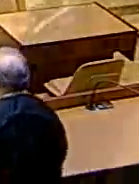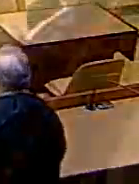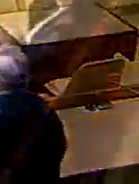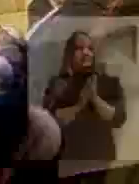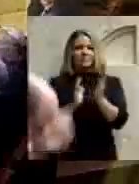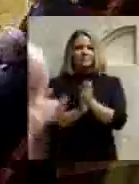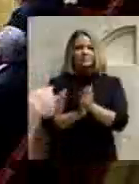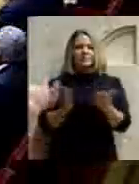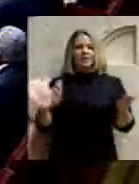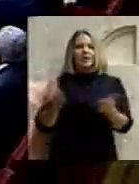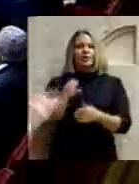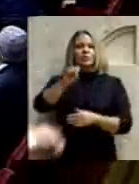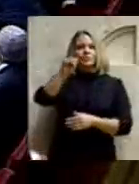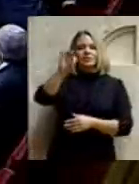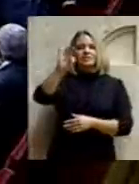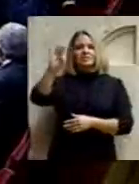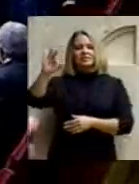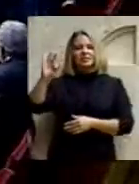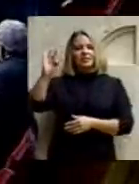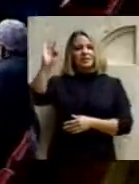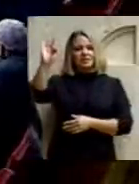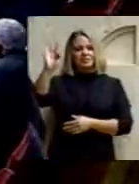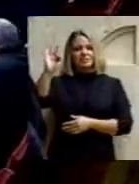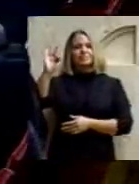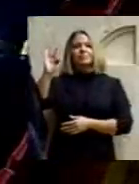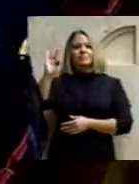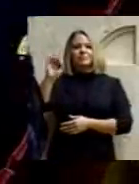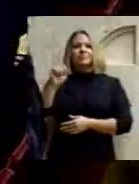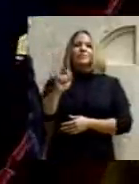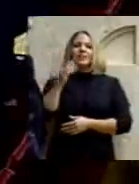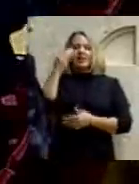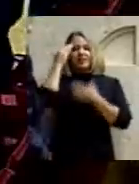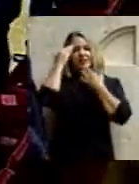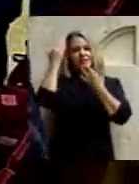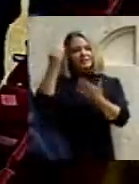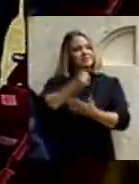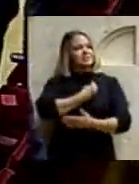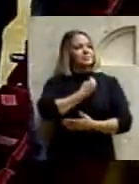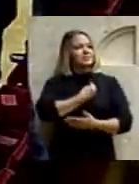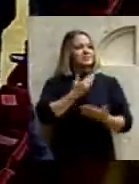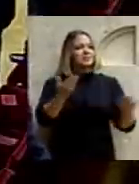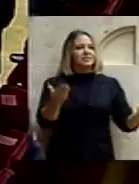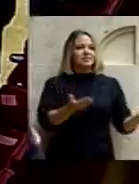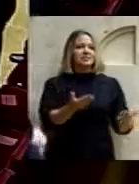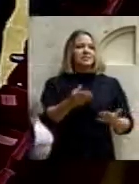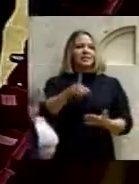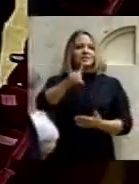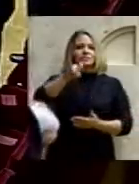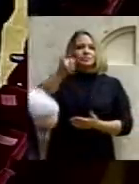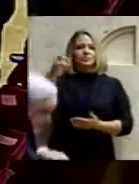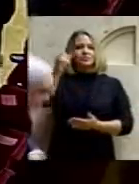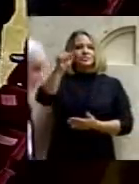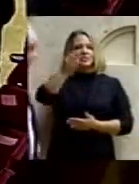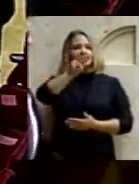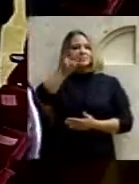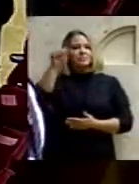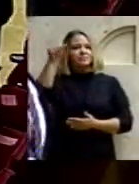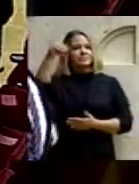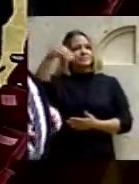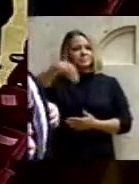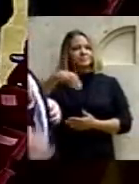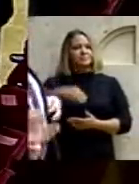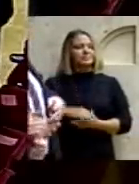O STF ainda registra e agradece a presença do artista Djavan.